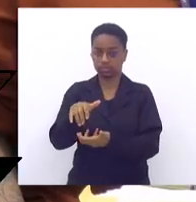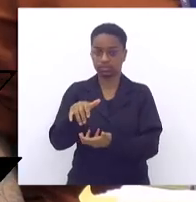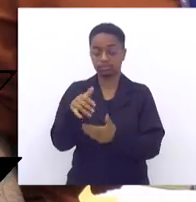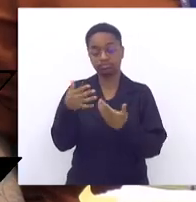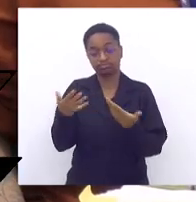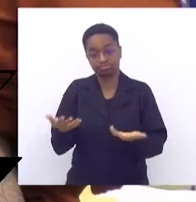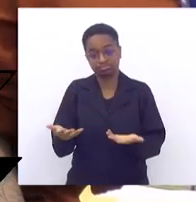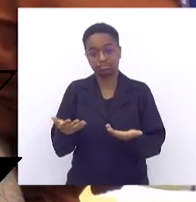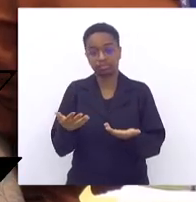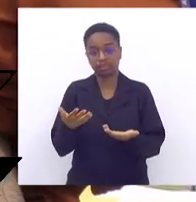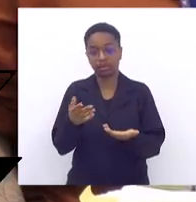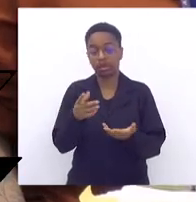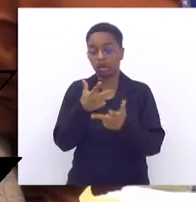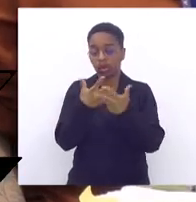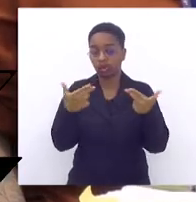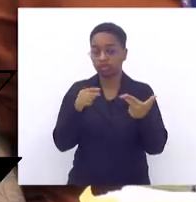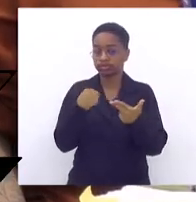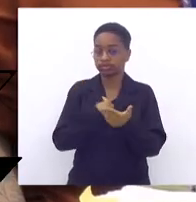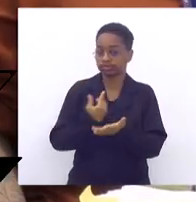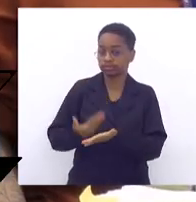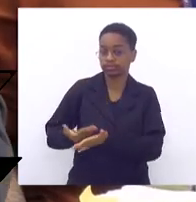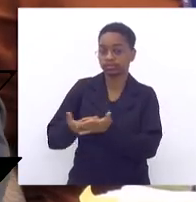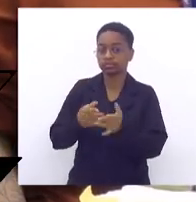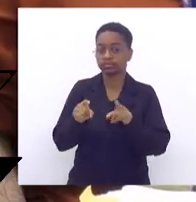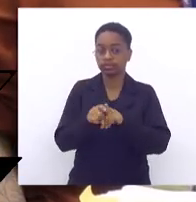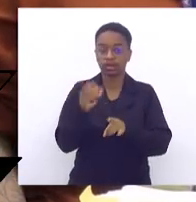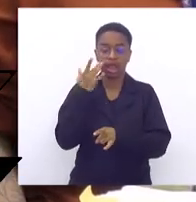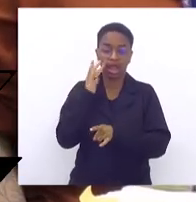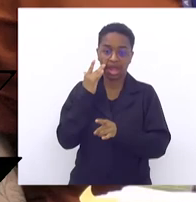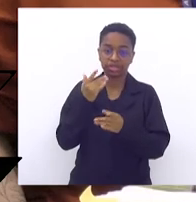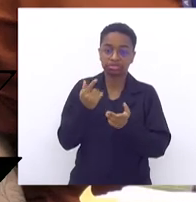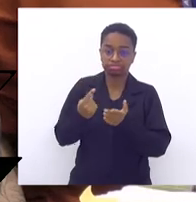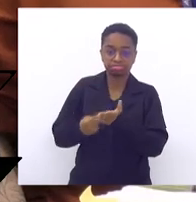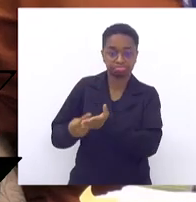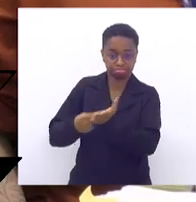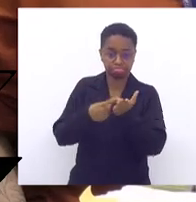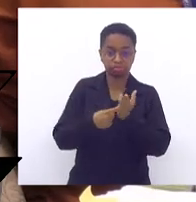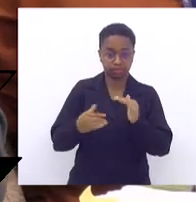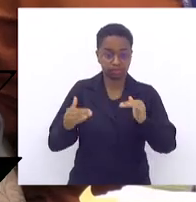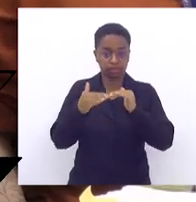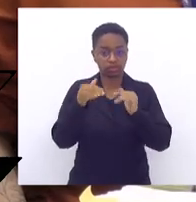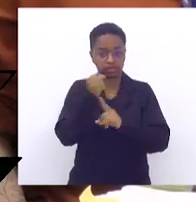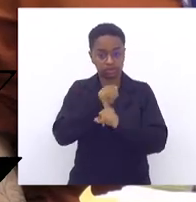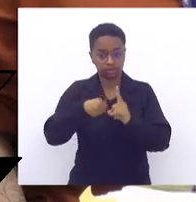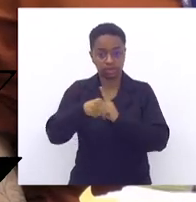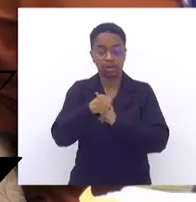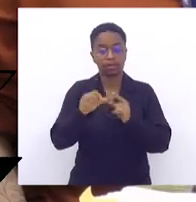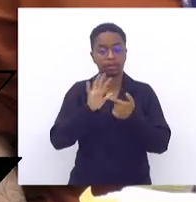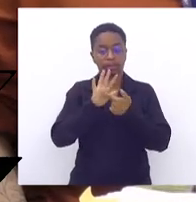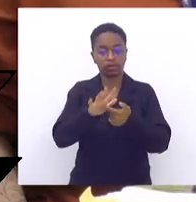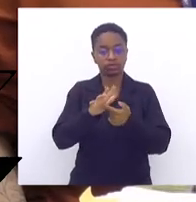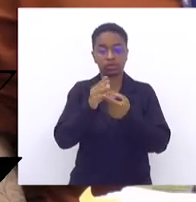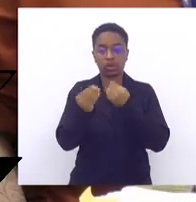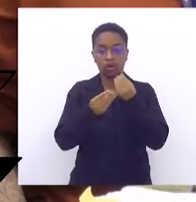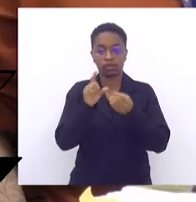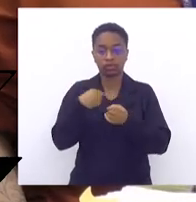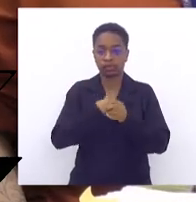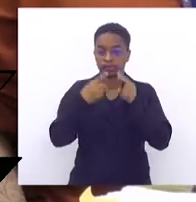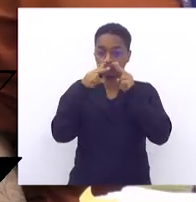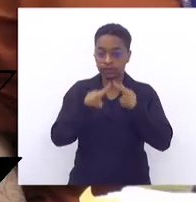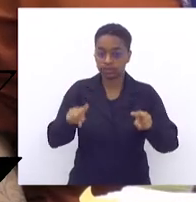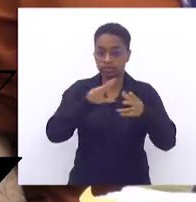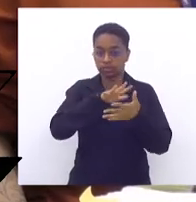muito daquilo que a gente estuda, que é aquilo que a gente considera, inclusive, consensual na nossa sociedade, reflete em visões de mundo. Por isso eu cito o exemplo da escravidão, que eu